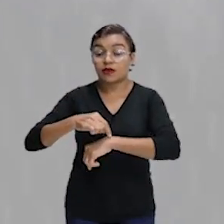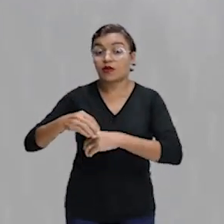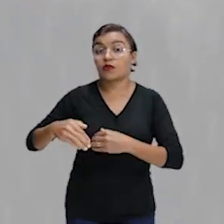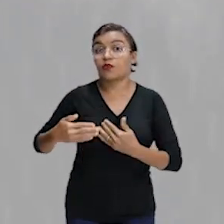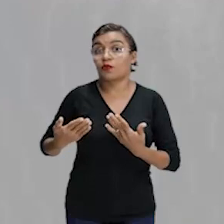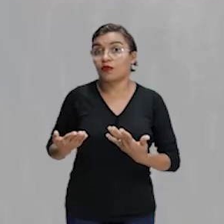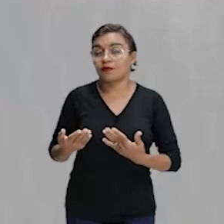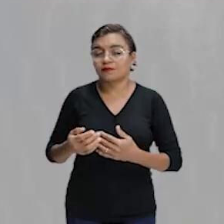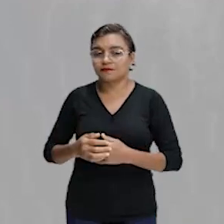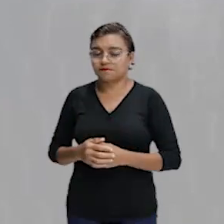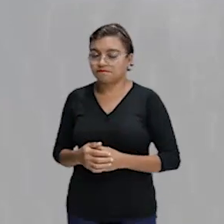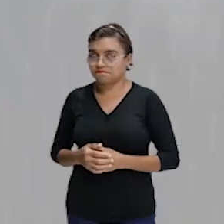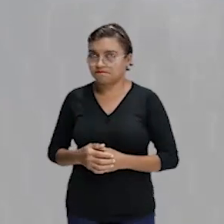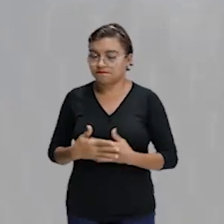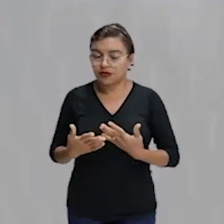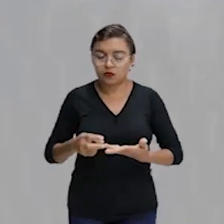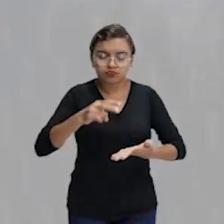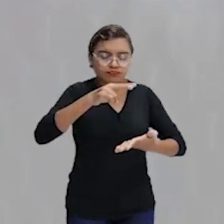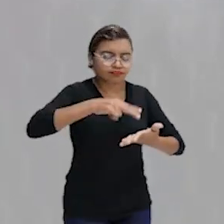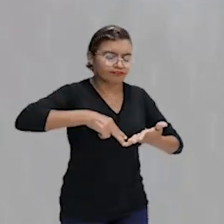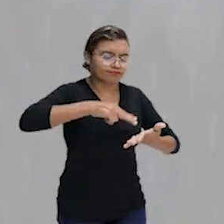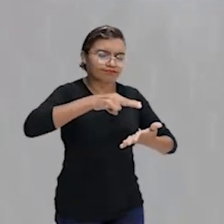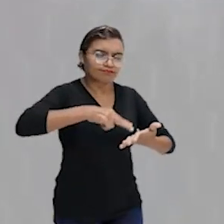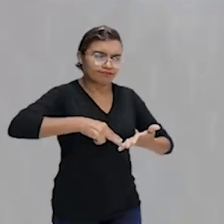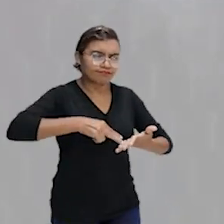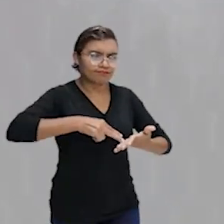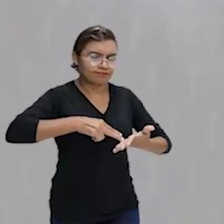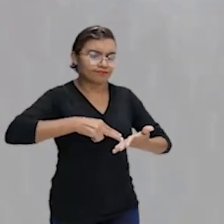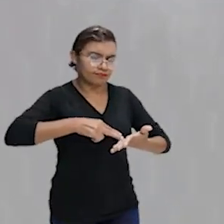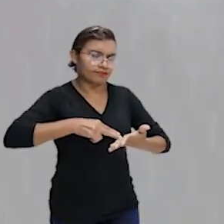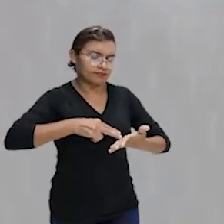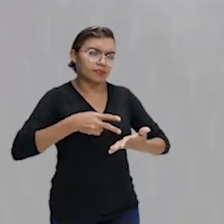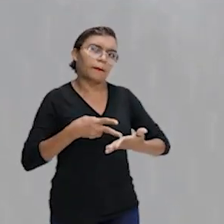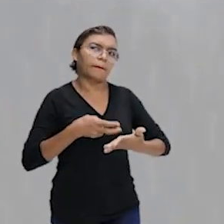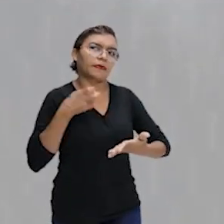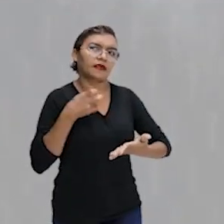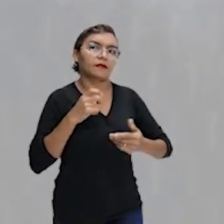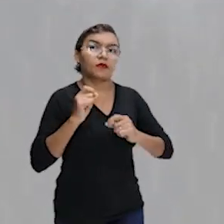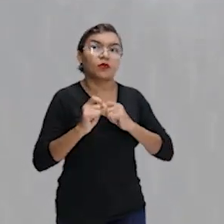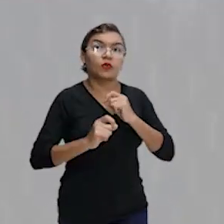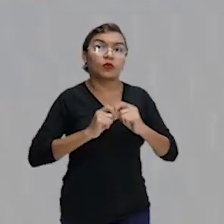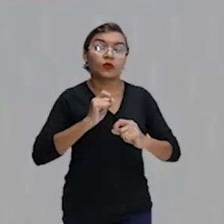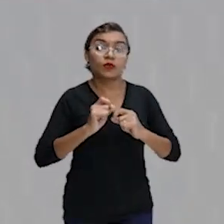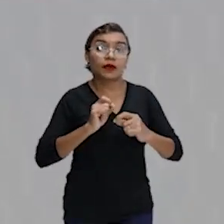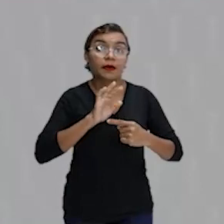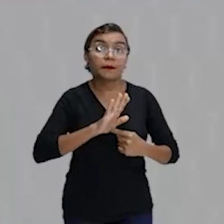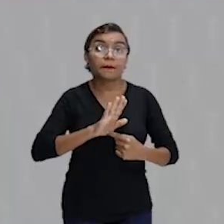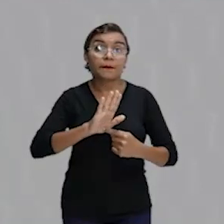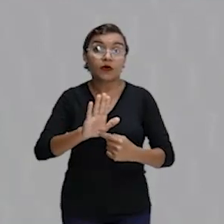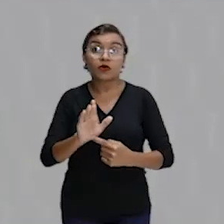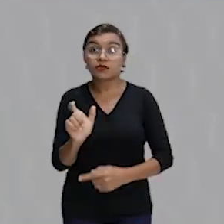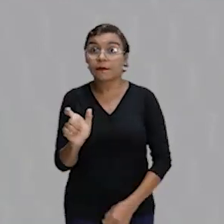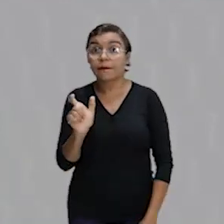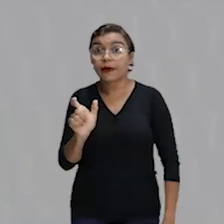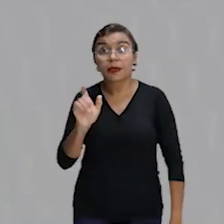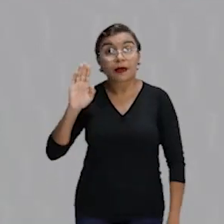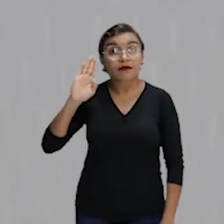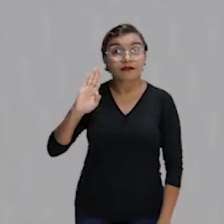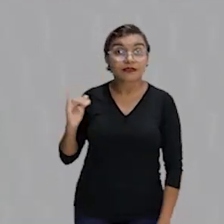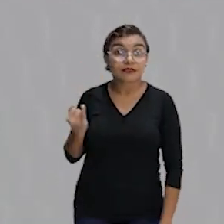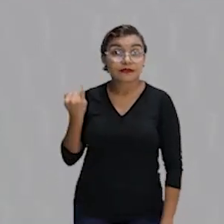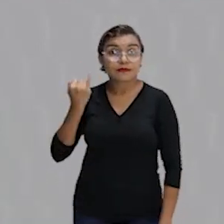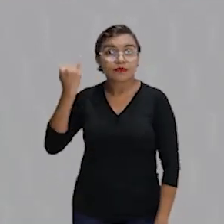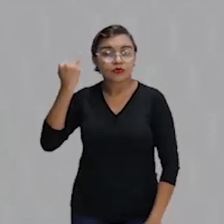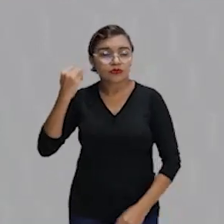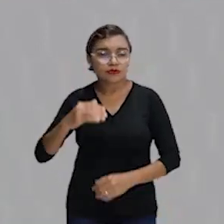pela leitura aqui desse enunciado, como eu disse para você, já vai dando destaque para palavras bem importantes. A